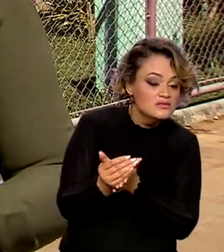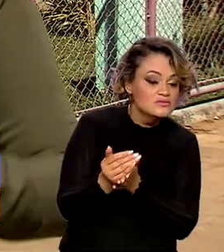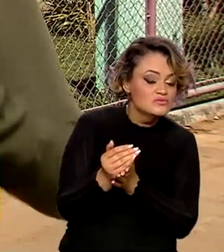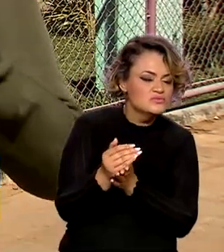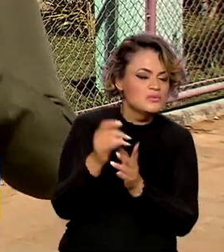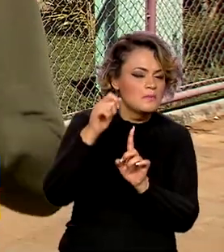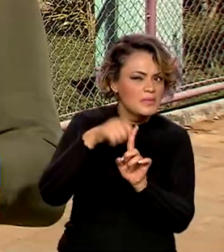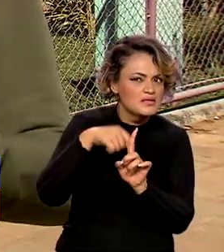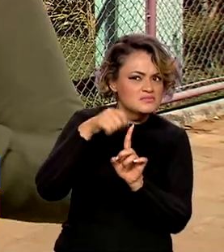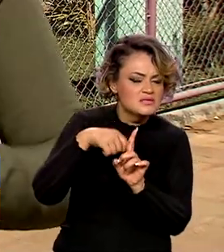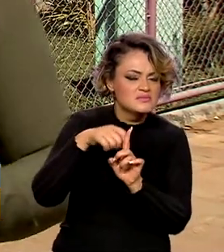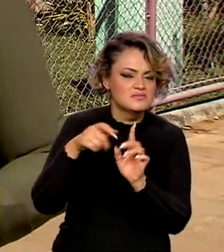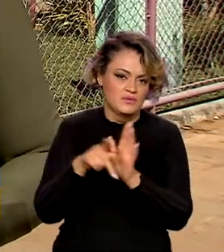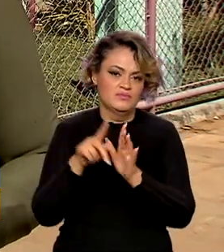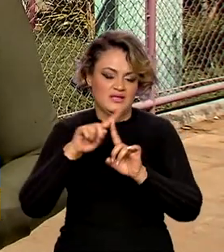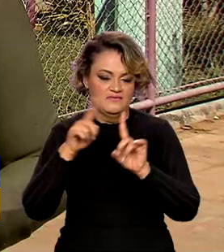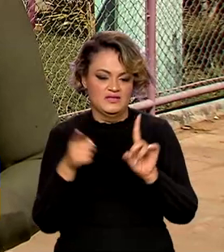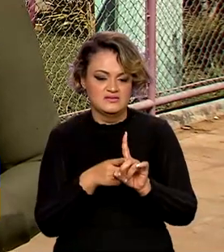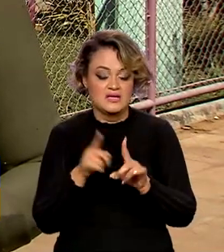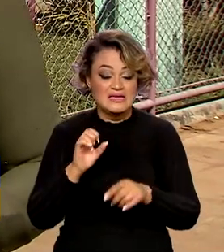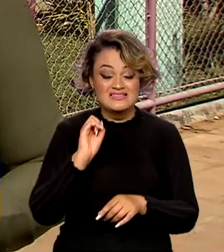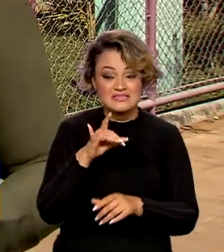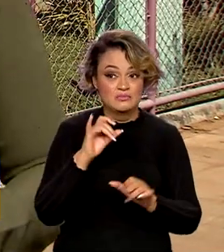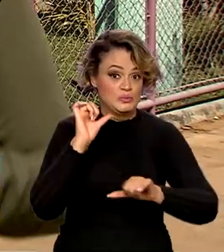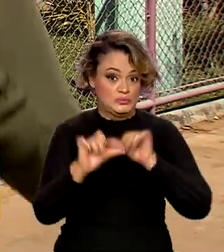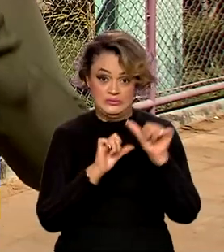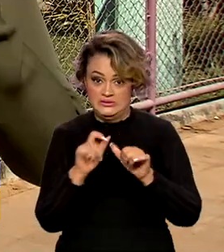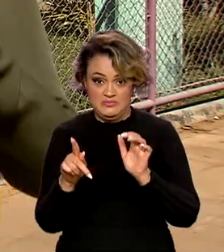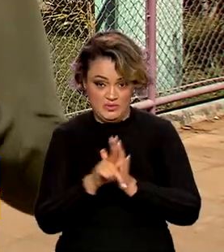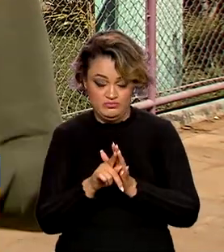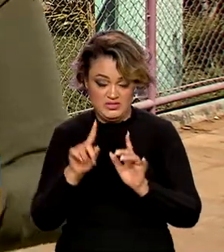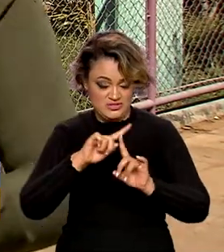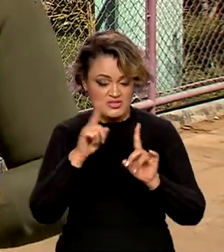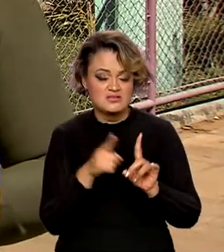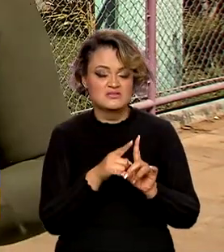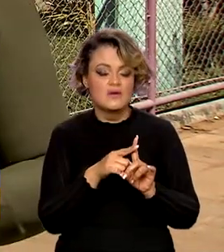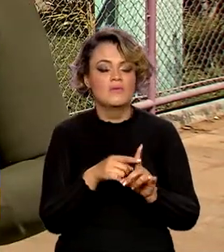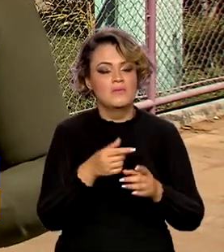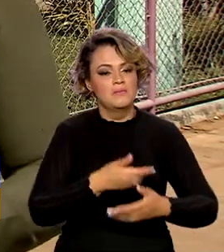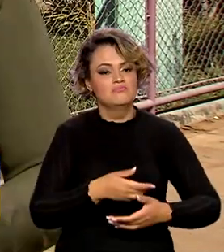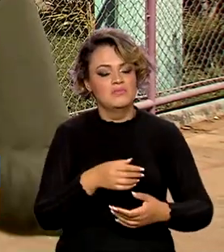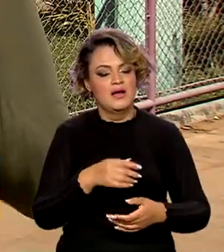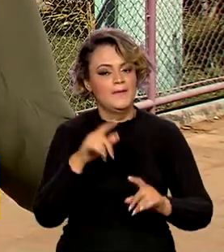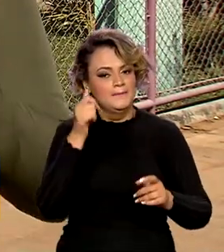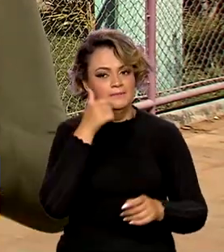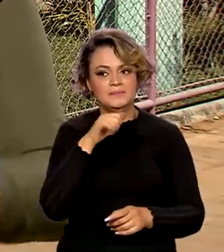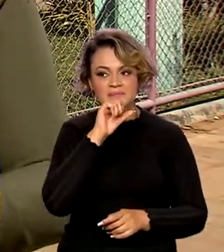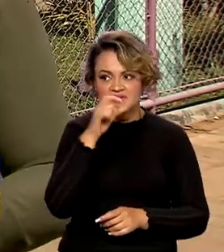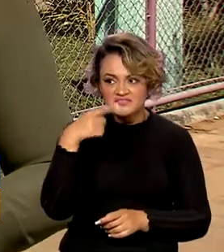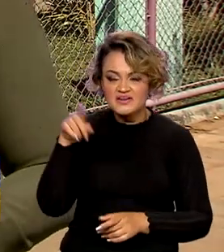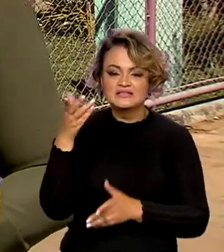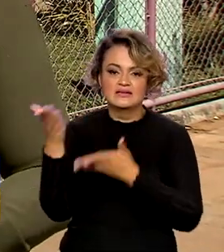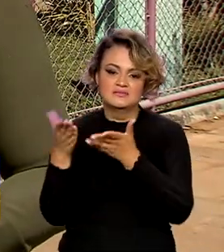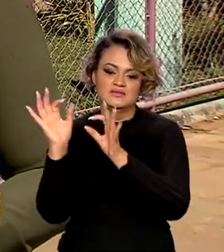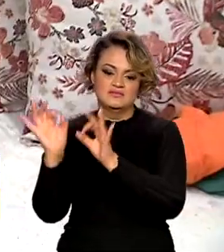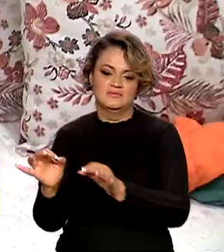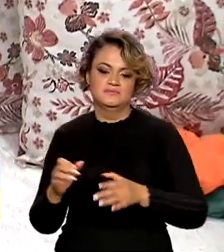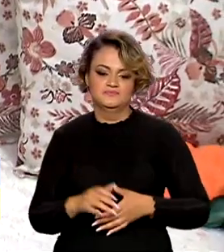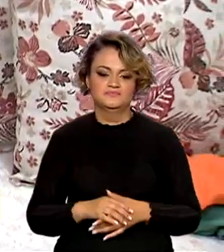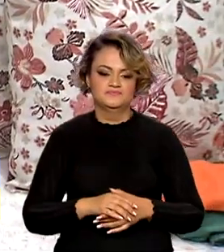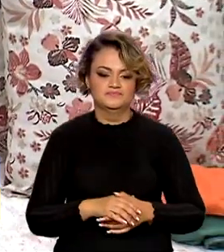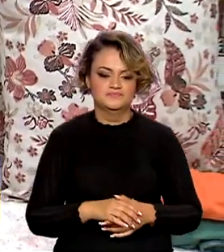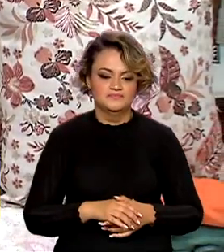gravidez em caso de alguma alteração na gestação a mãe pode ser enca para o tratamento adequado